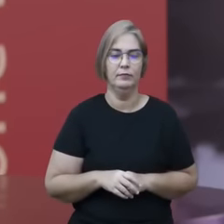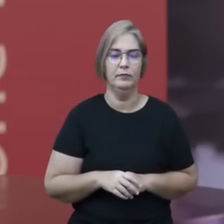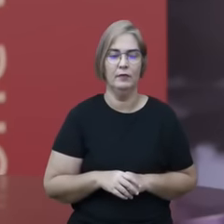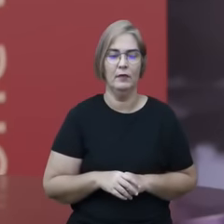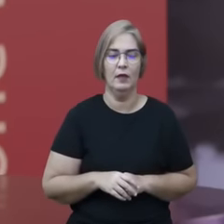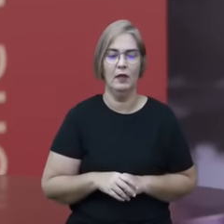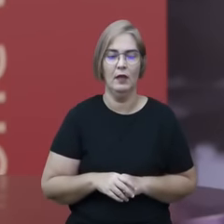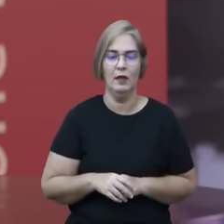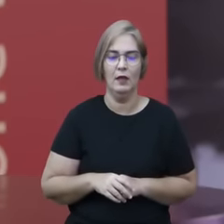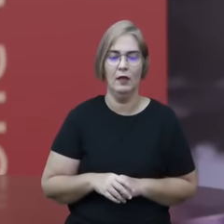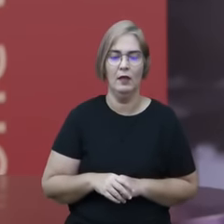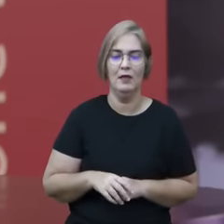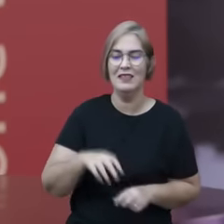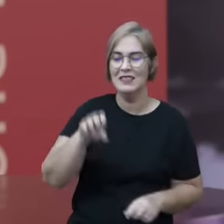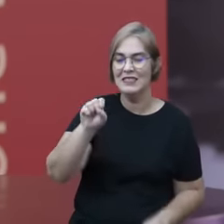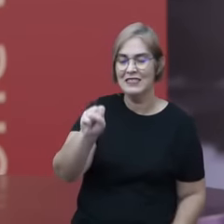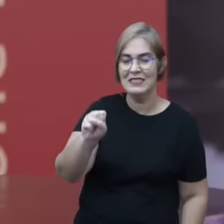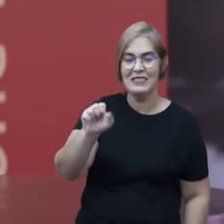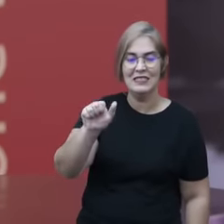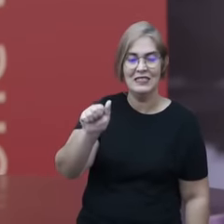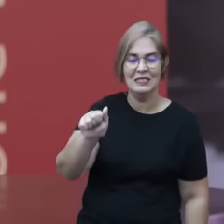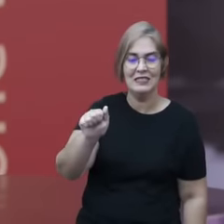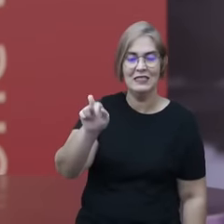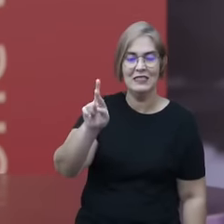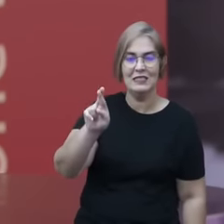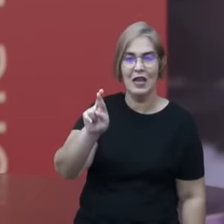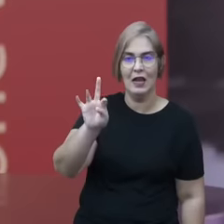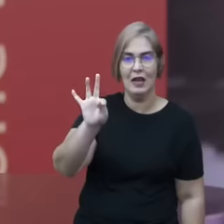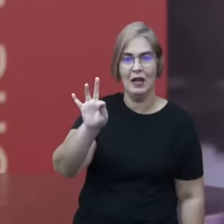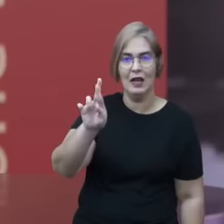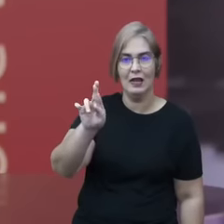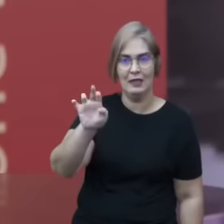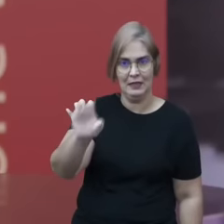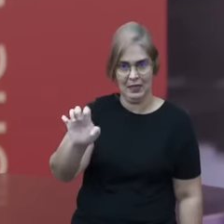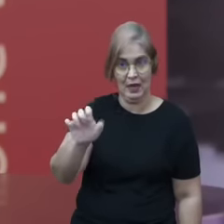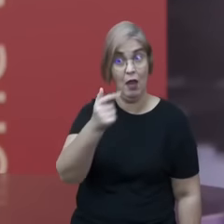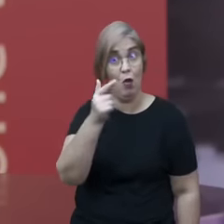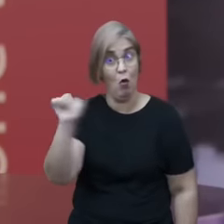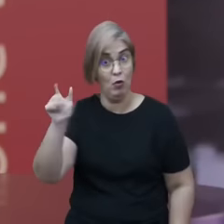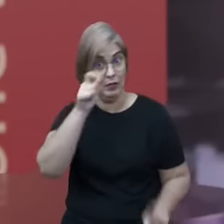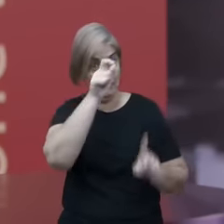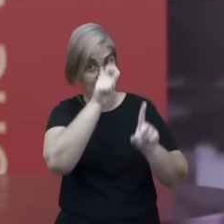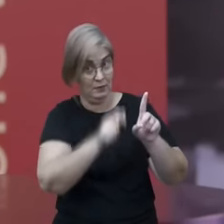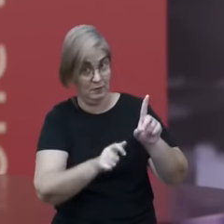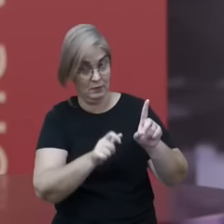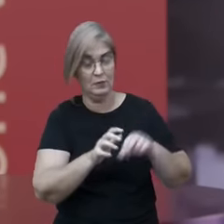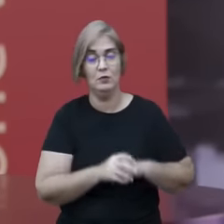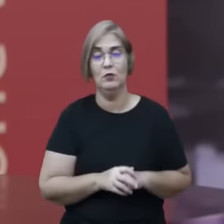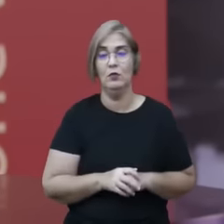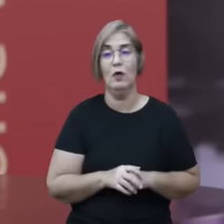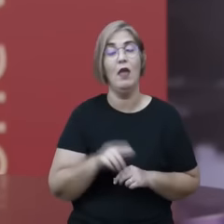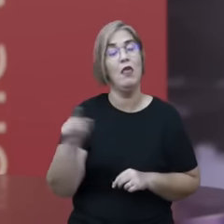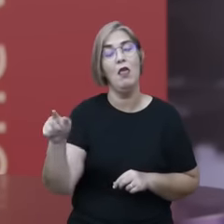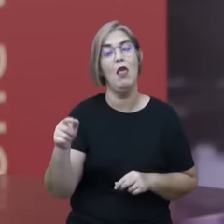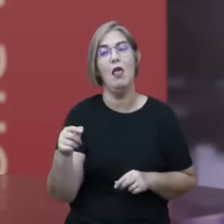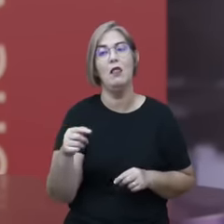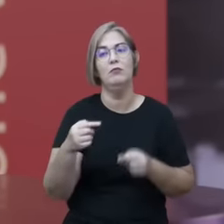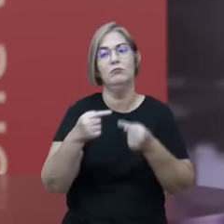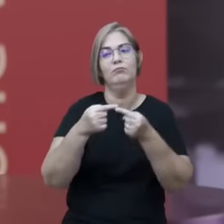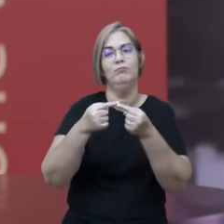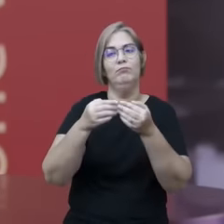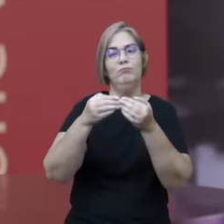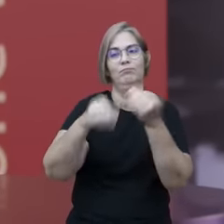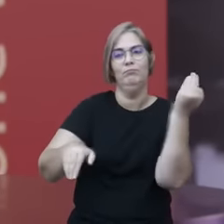Sartre será alguém que influenciará também a a e retomará, né, como Heidegger e Sart